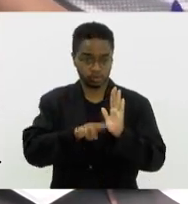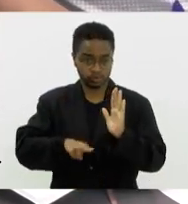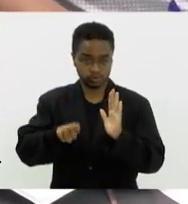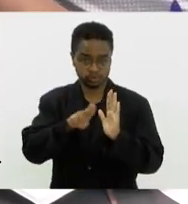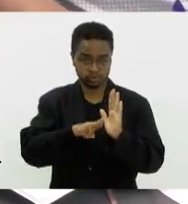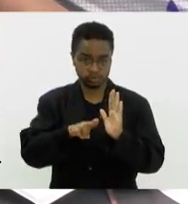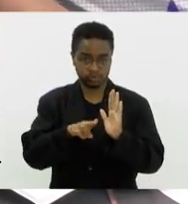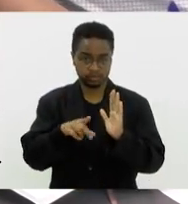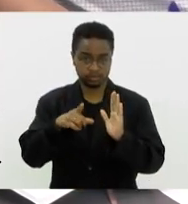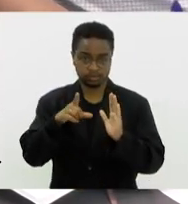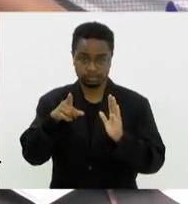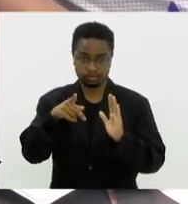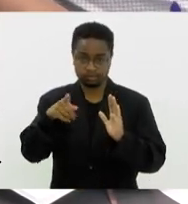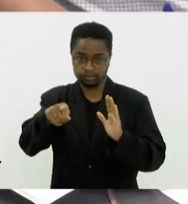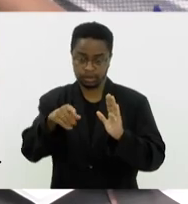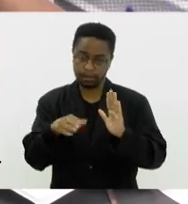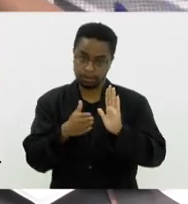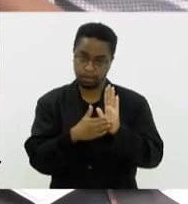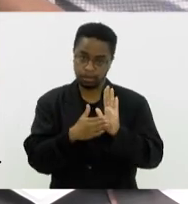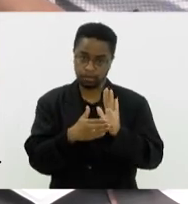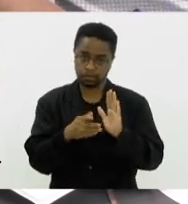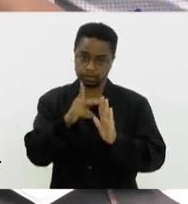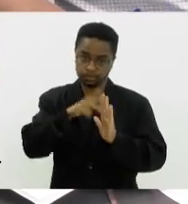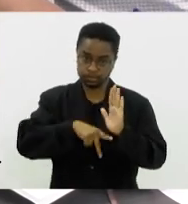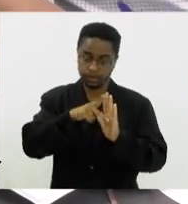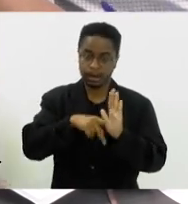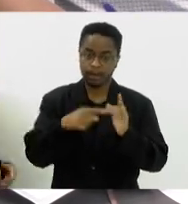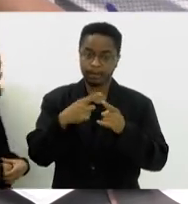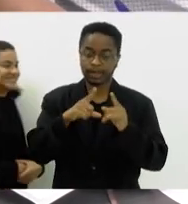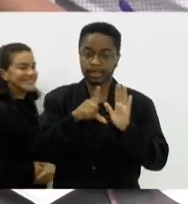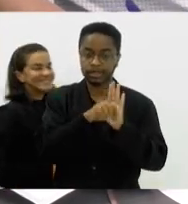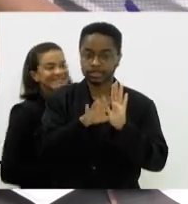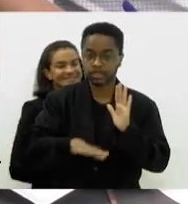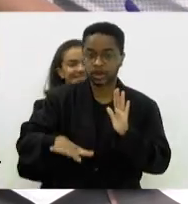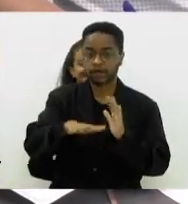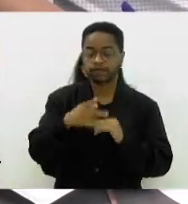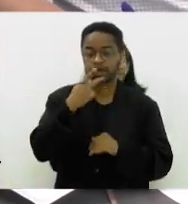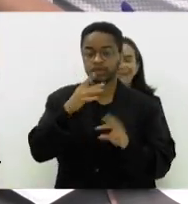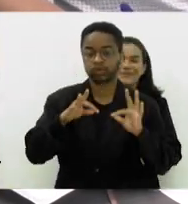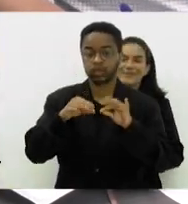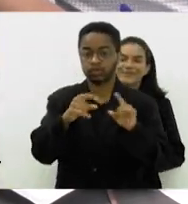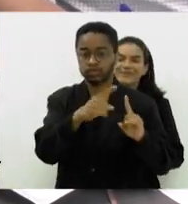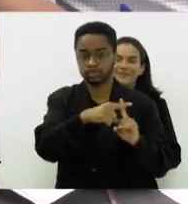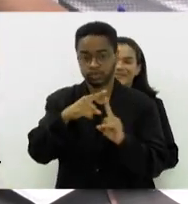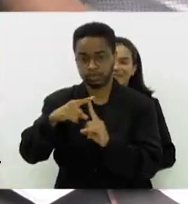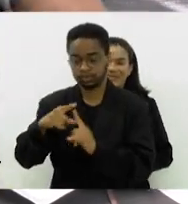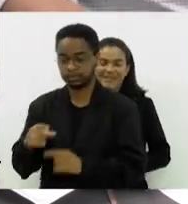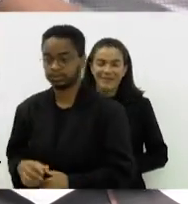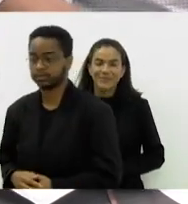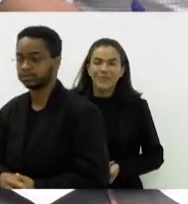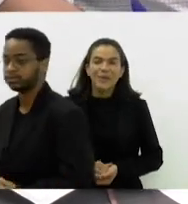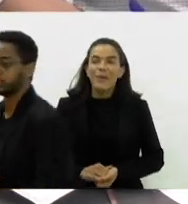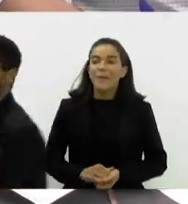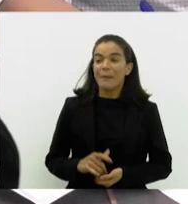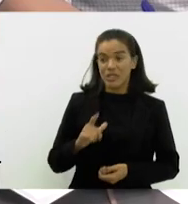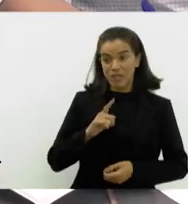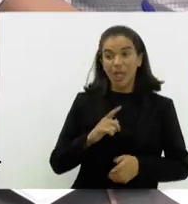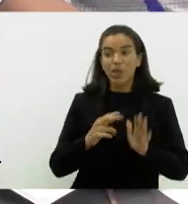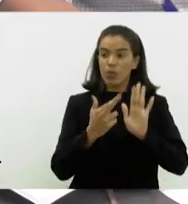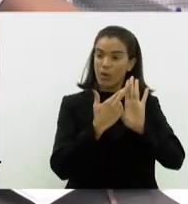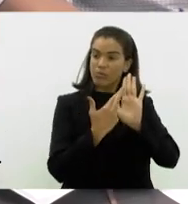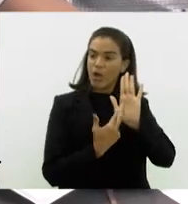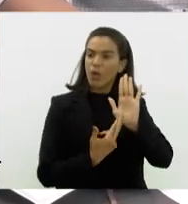proposto no projeto, que tem razão de ser, porque a lei geral fala de todas as substâncias e não de apenas uma, mas tem uma